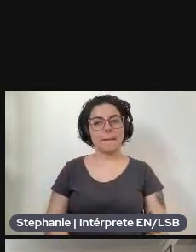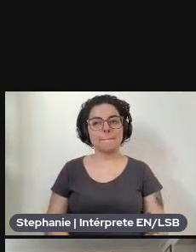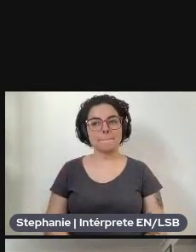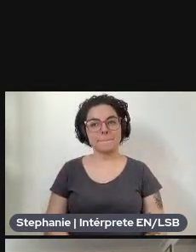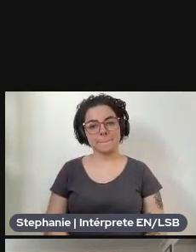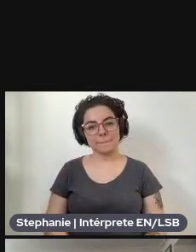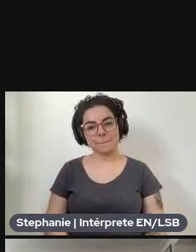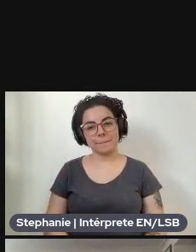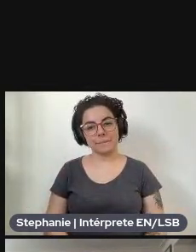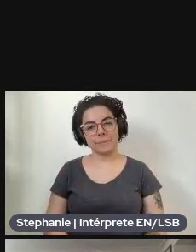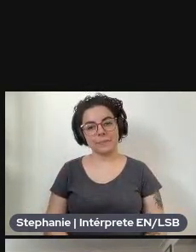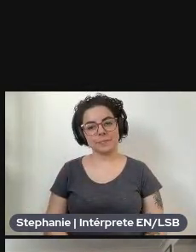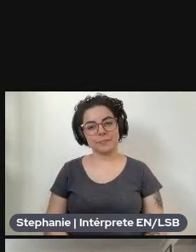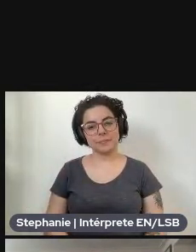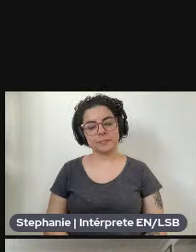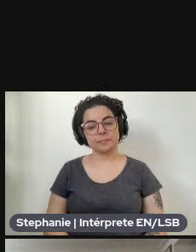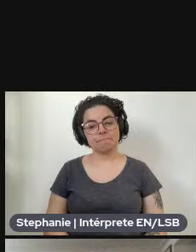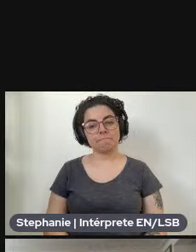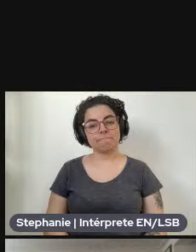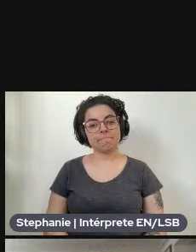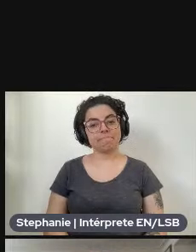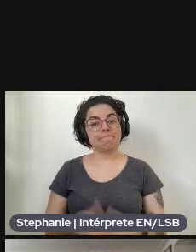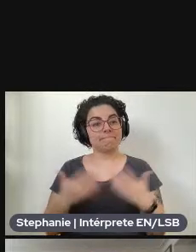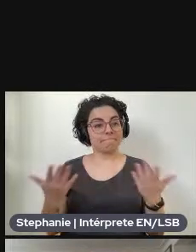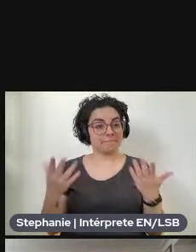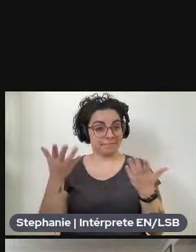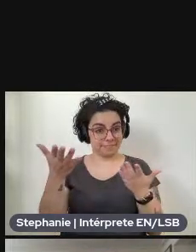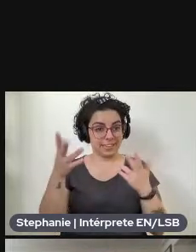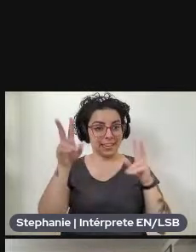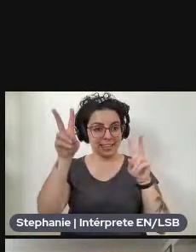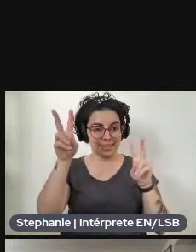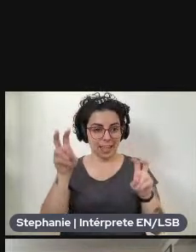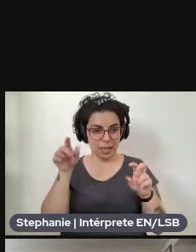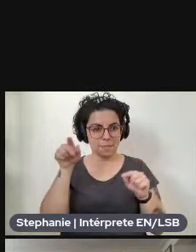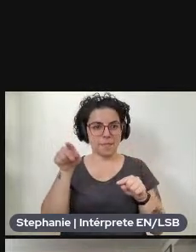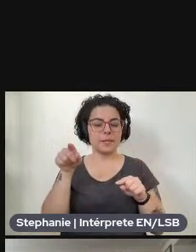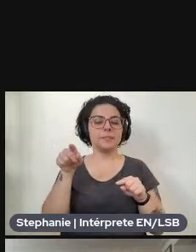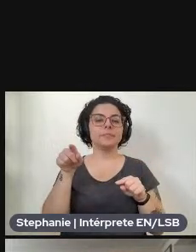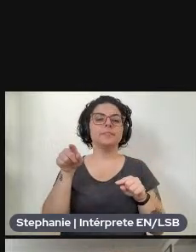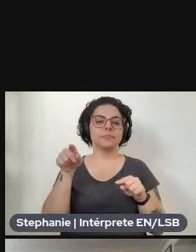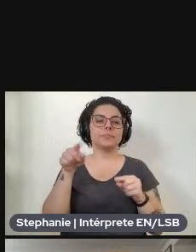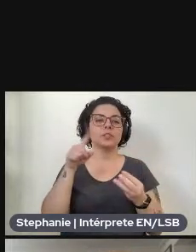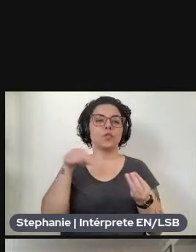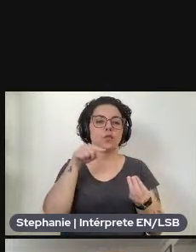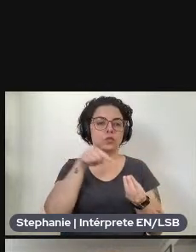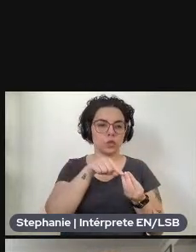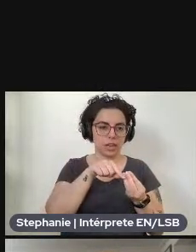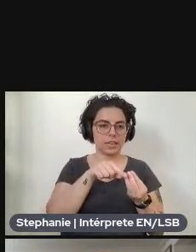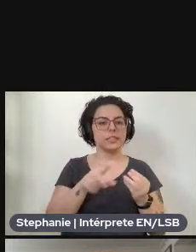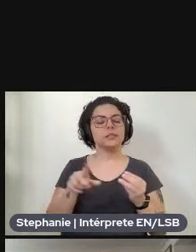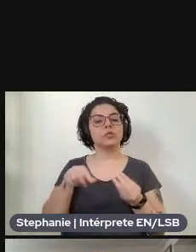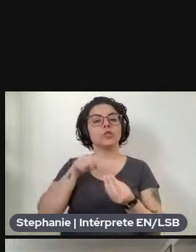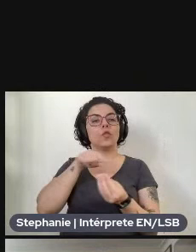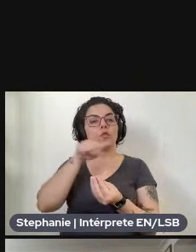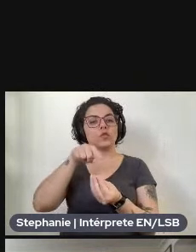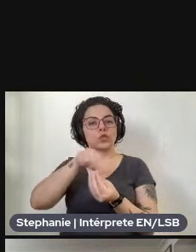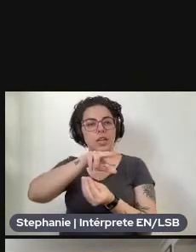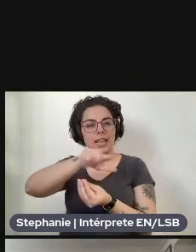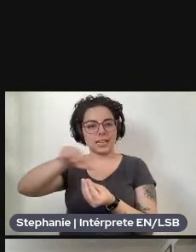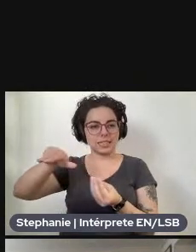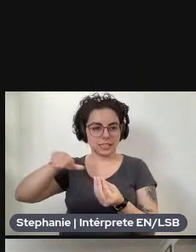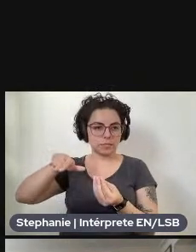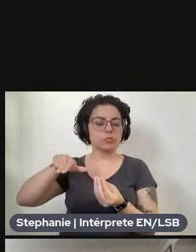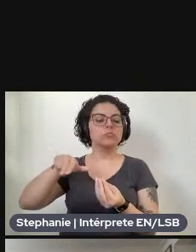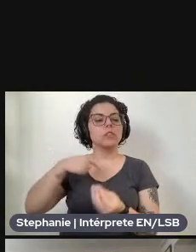Portanto, considerando esta temática, funcionalismo e funcionalismos, eu